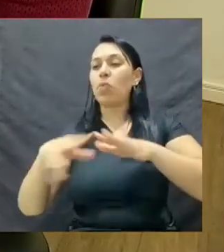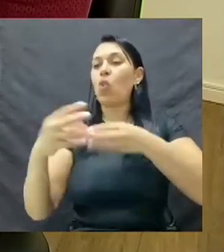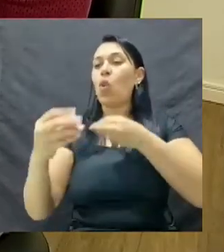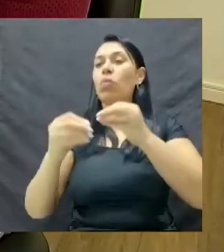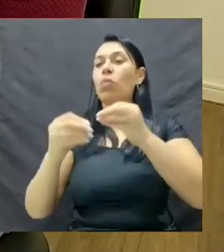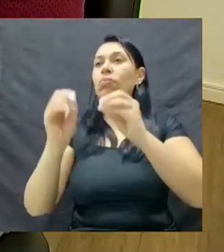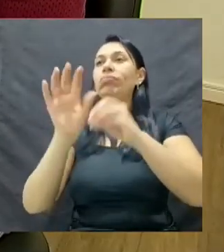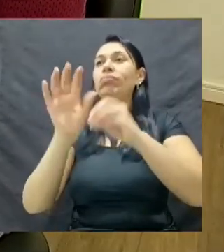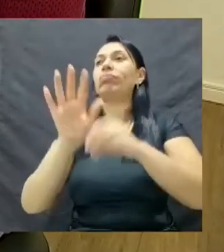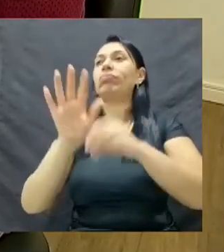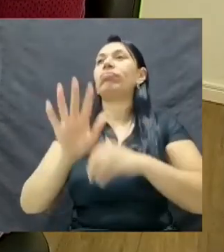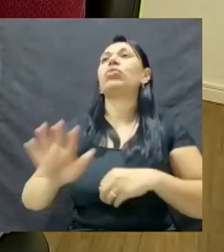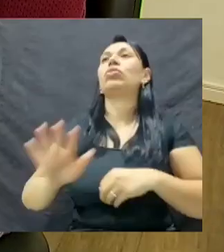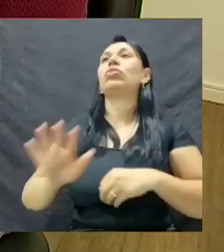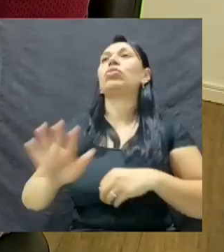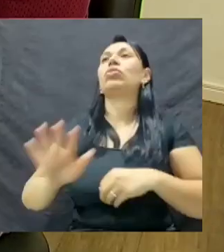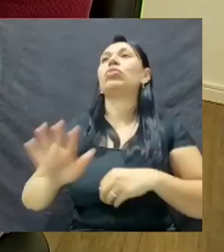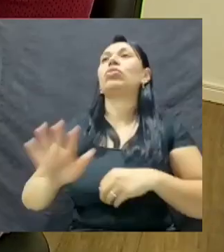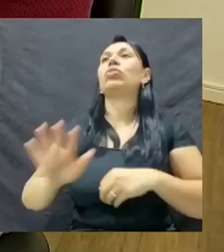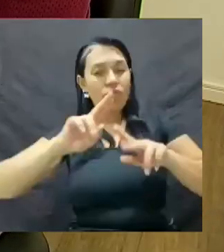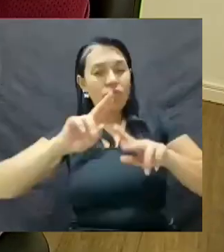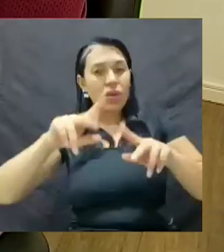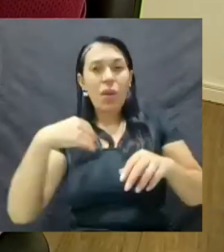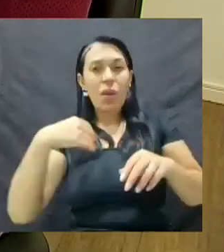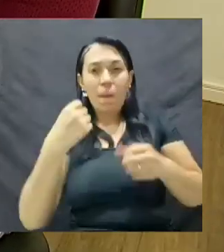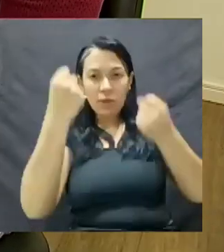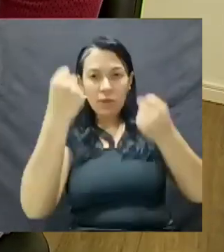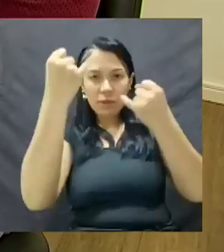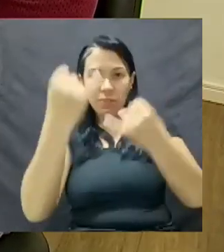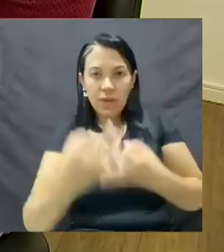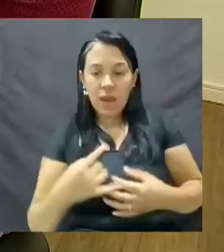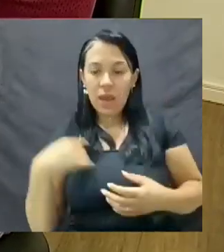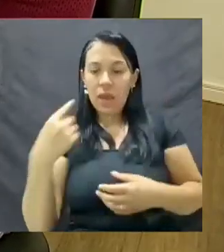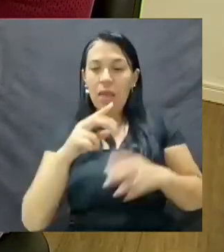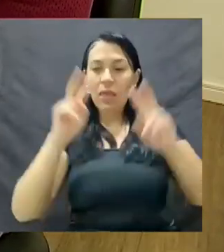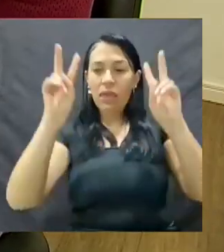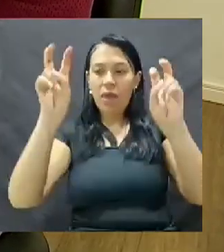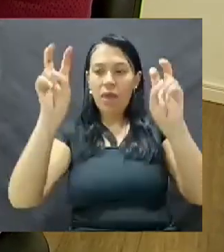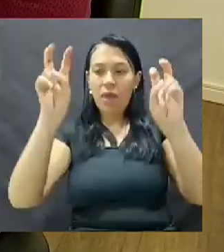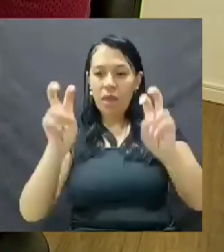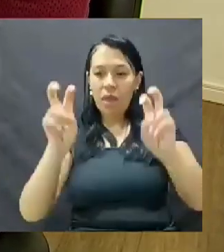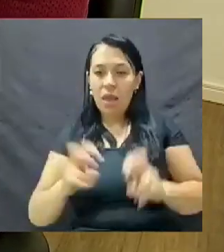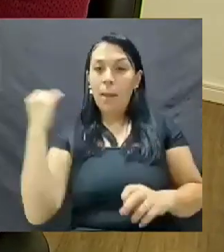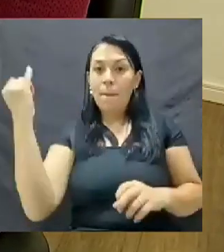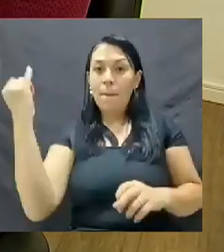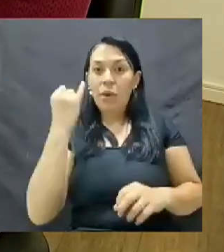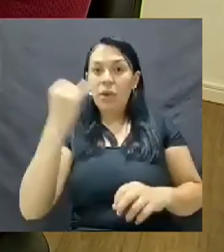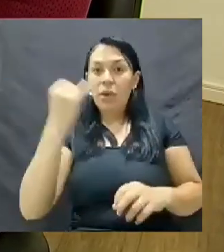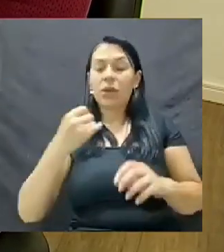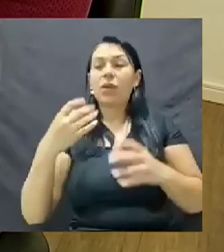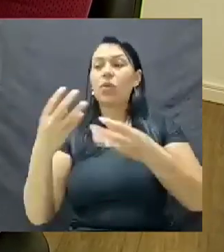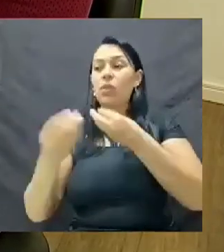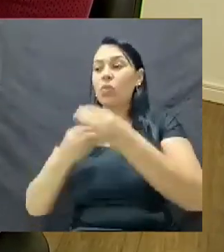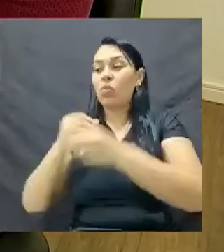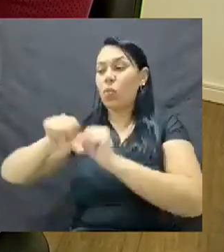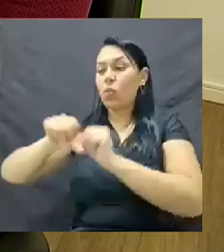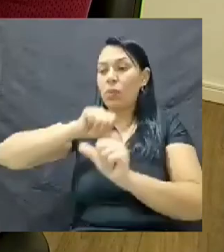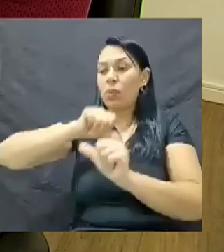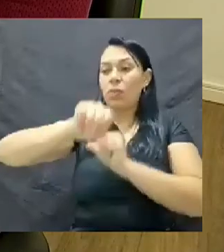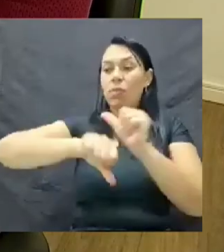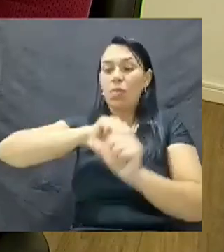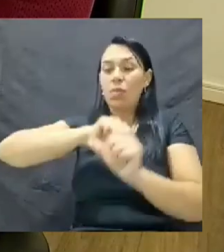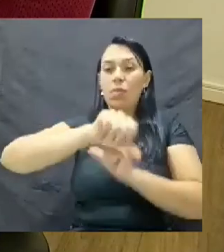diferente, né? Conta um pouco sobre isso, né, dessa questão da importância desse processo da modernização dentro do serviço público